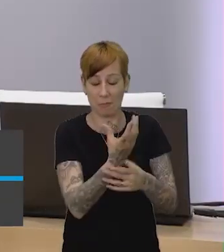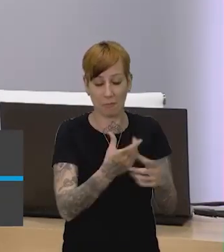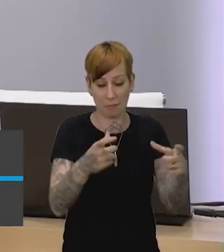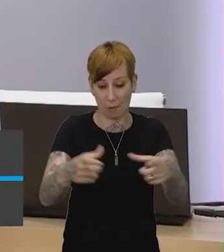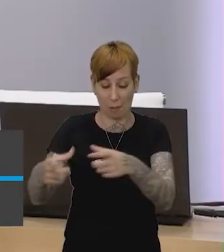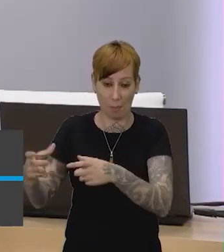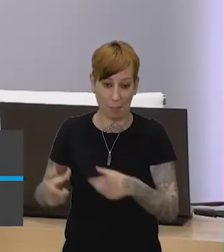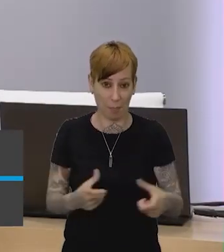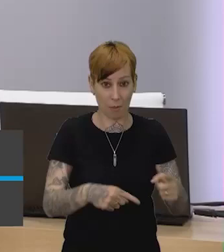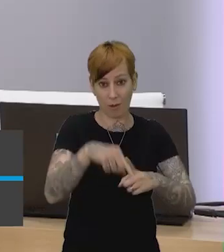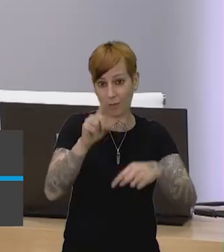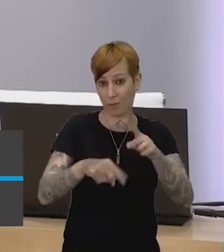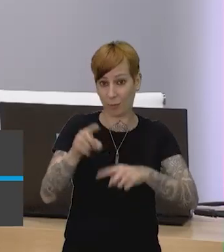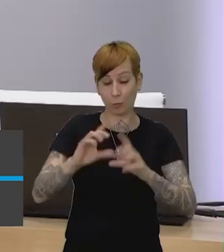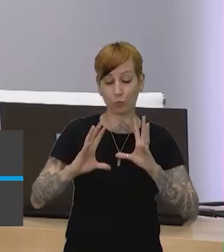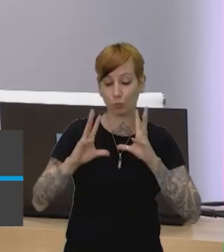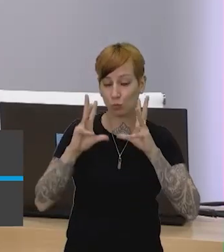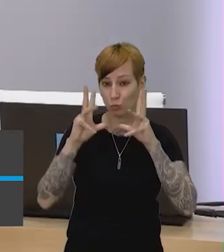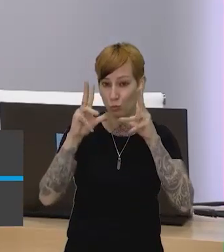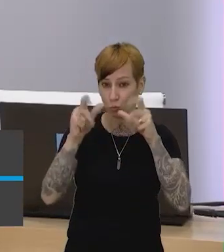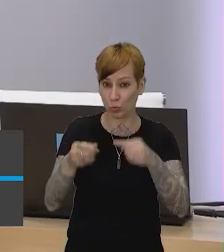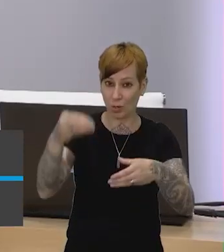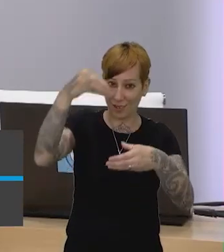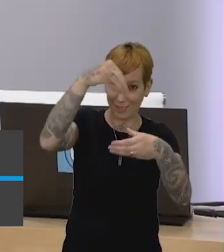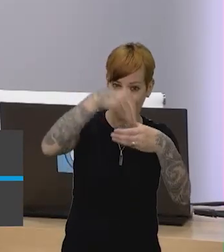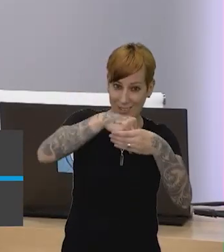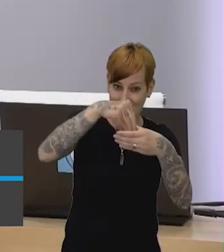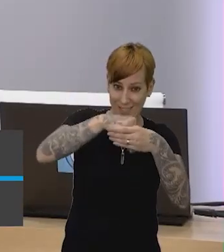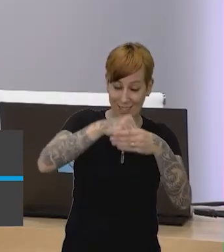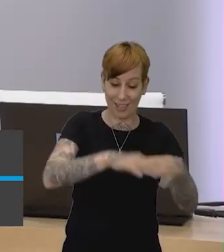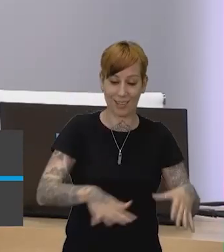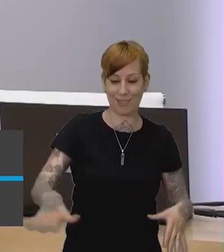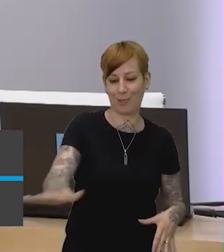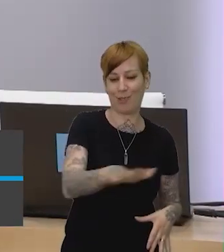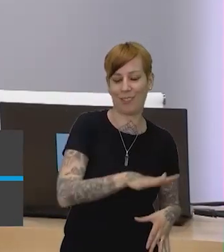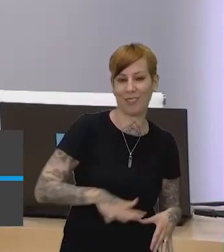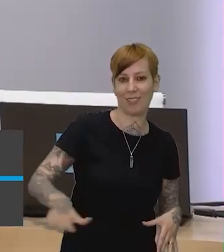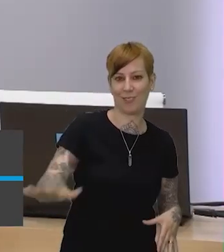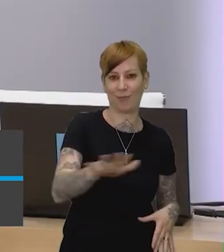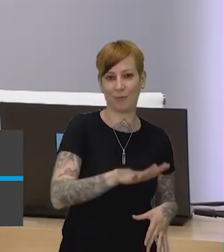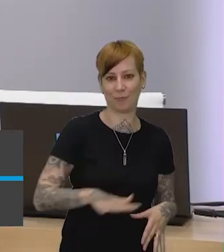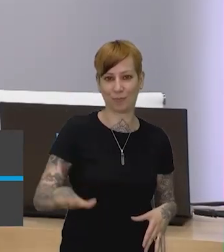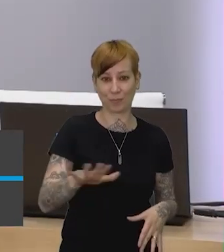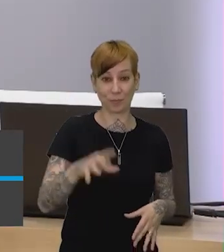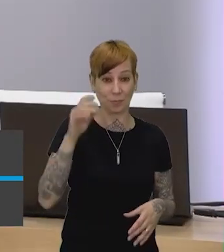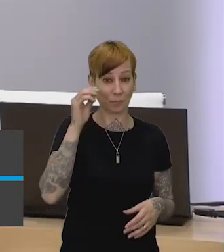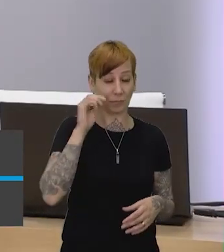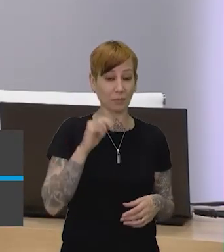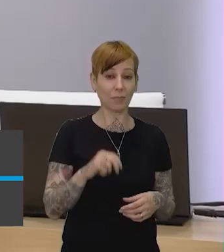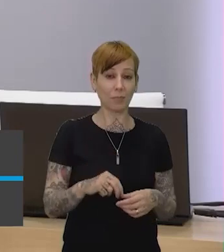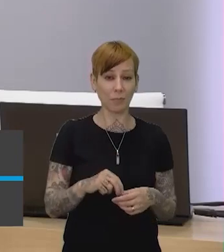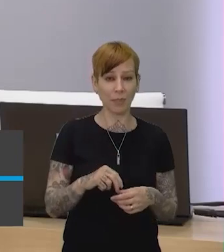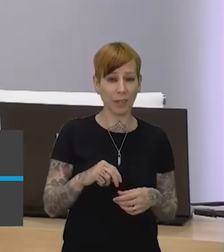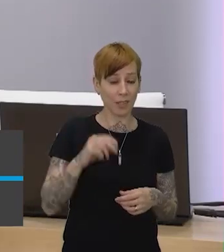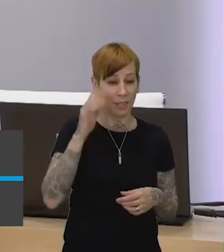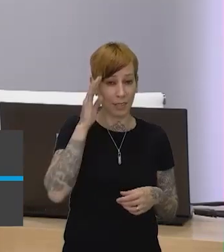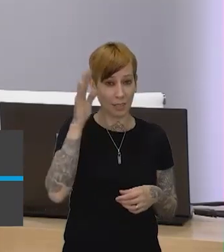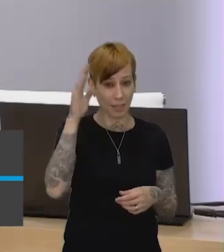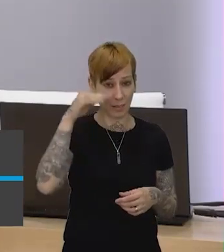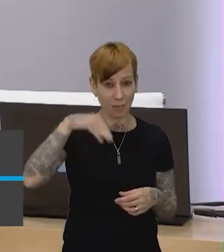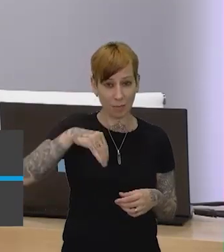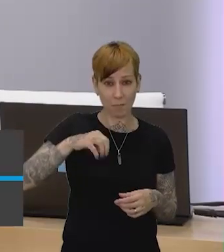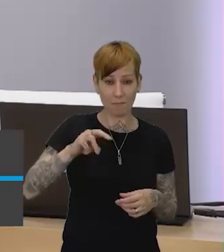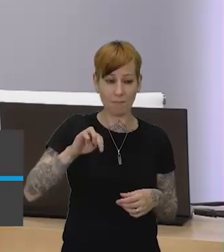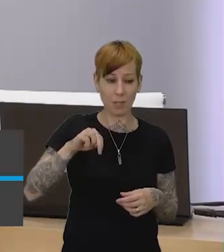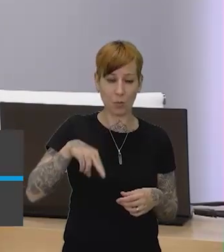que tem ao seu redor, tudo isso está dentro da esfera do território. E é por isso que o Milton Santos, né, a gente pega ele e traz ele para a